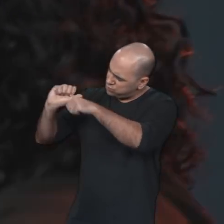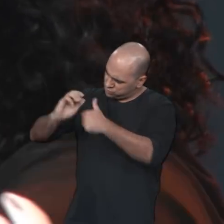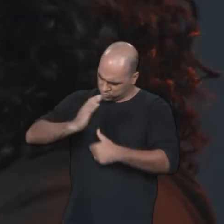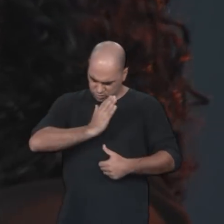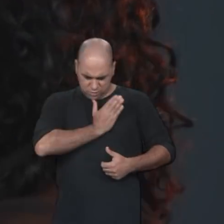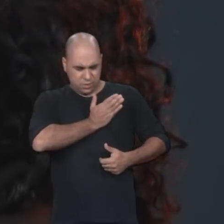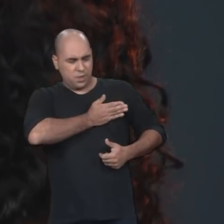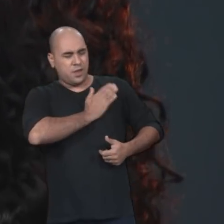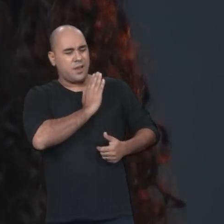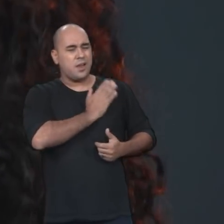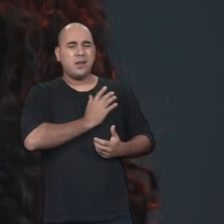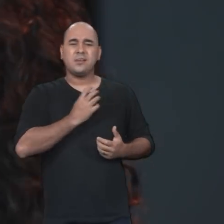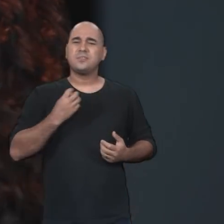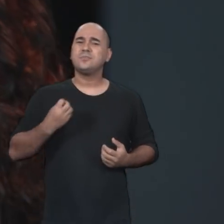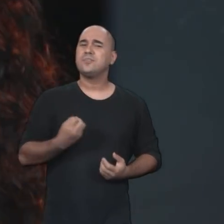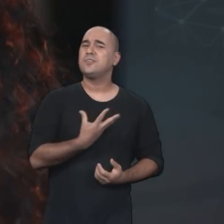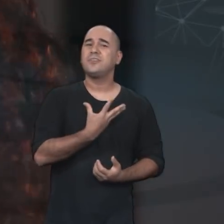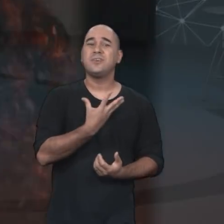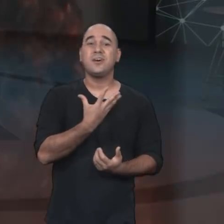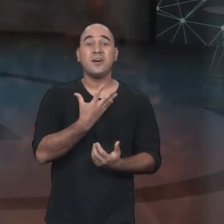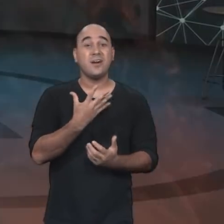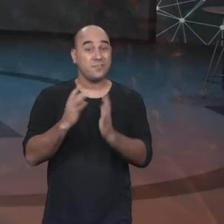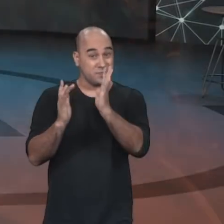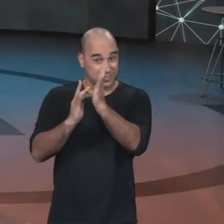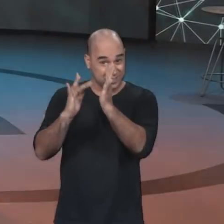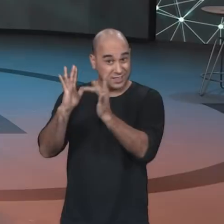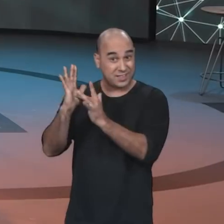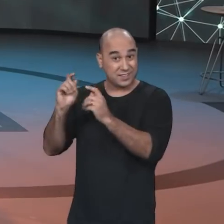atormenta, só Jesus vai